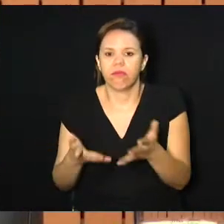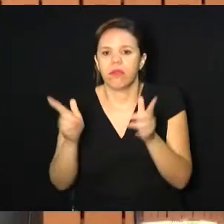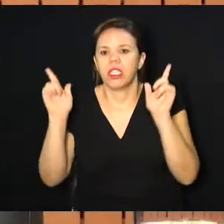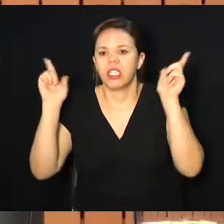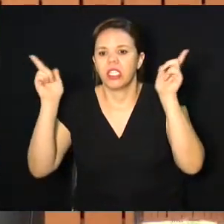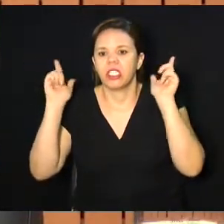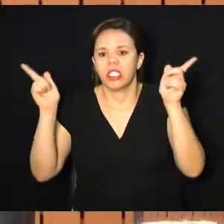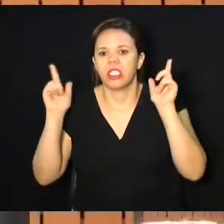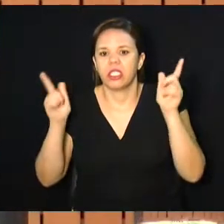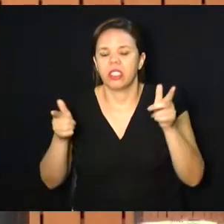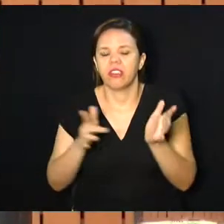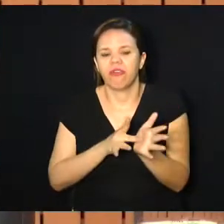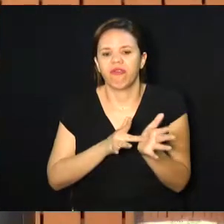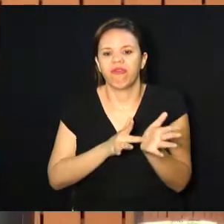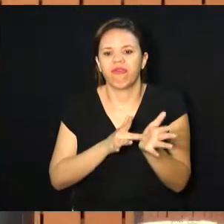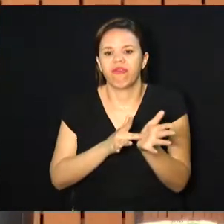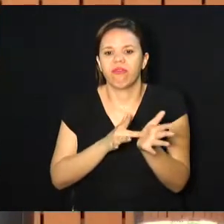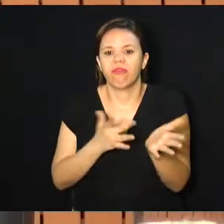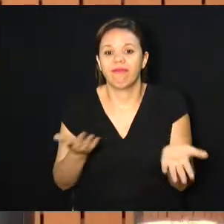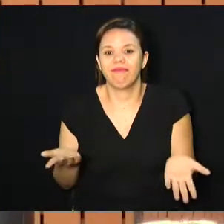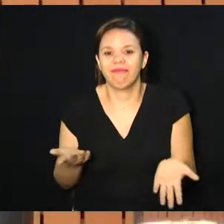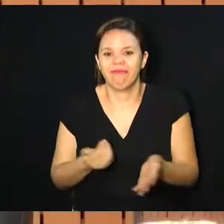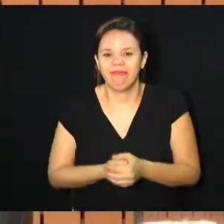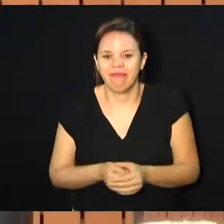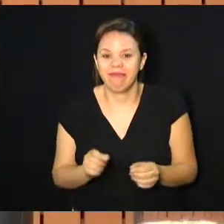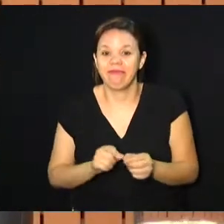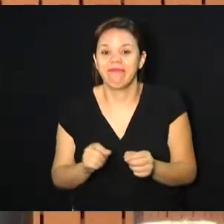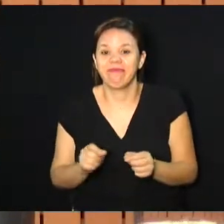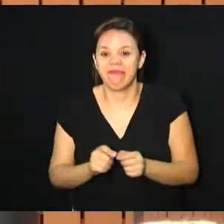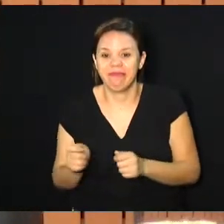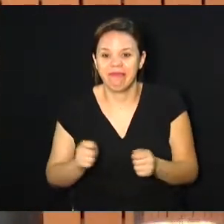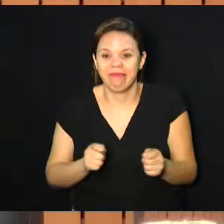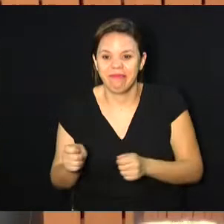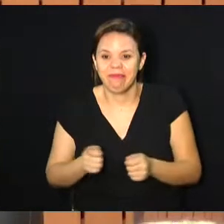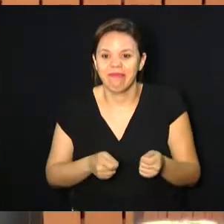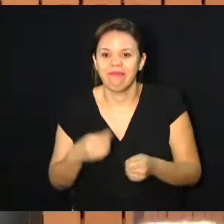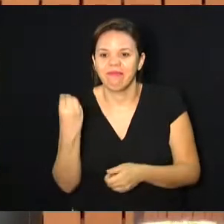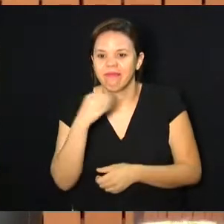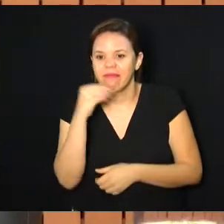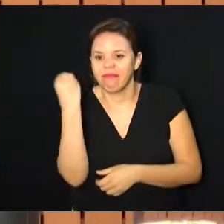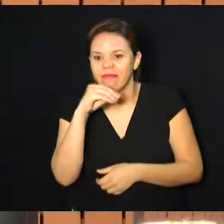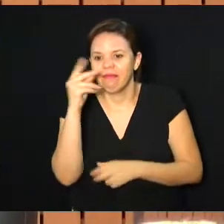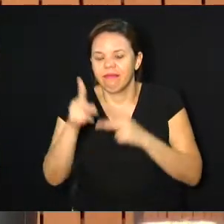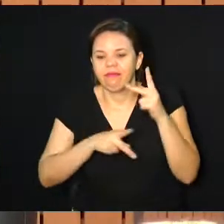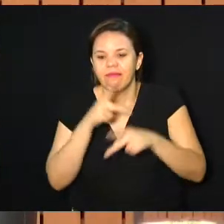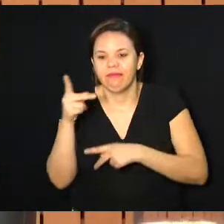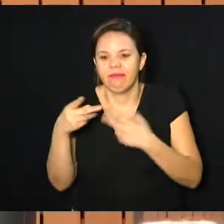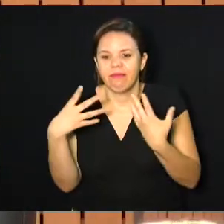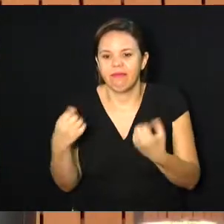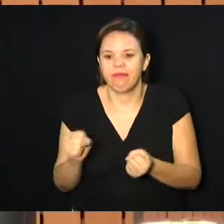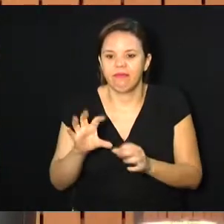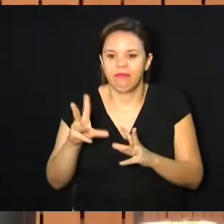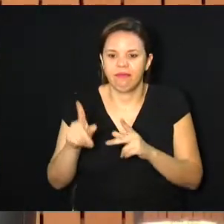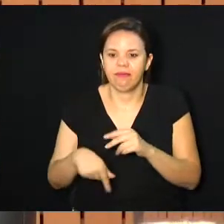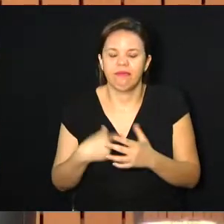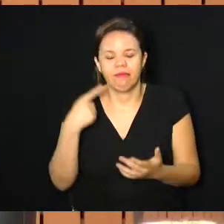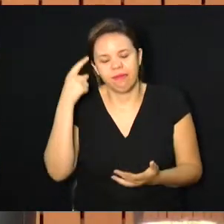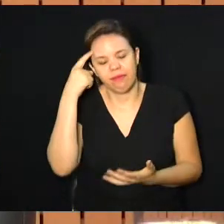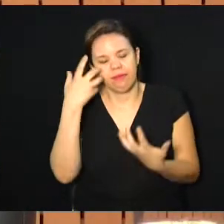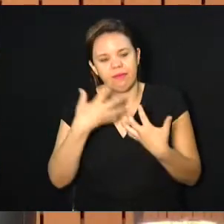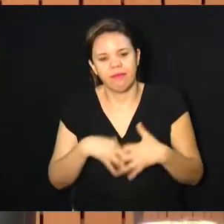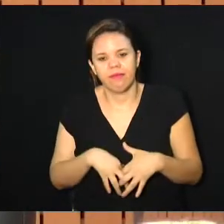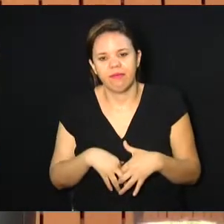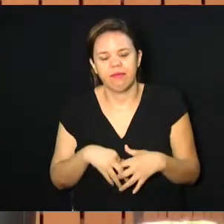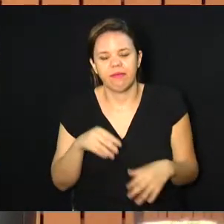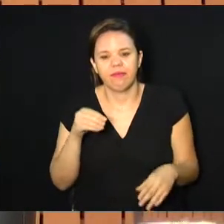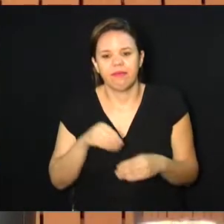de mentirinha e fazem esse jogo, e a população fica à mercê de tudo isso. Então, eu penso que,